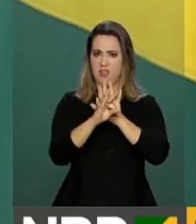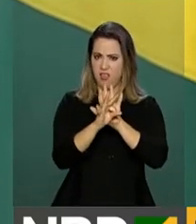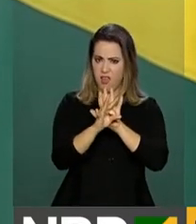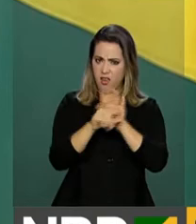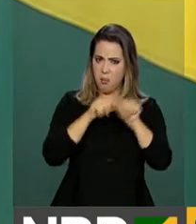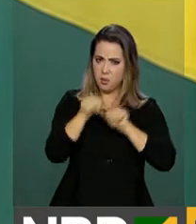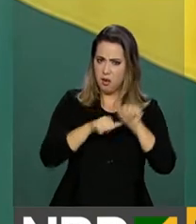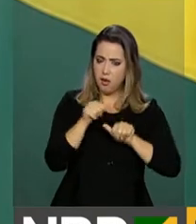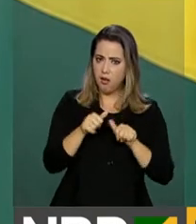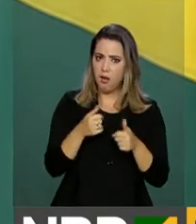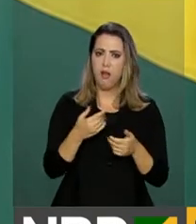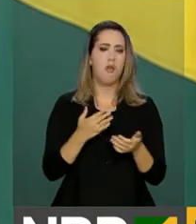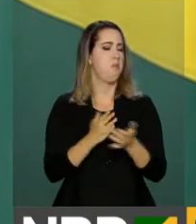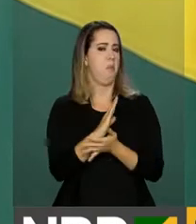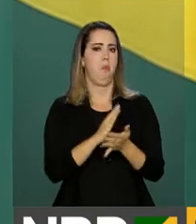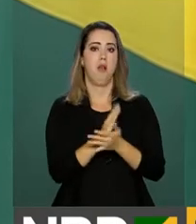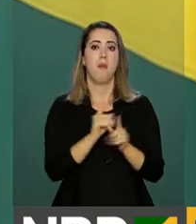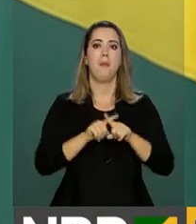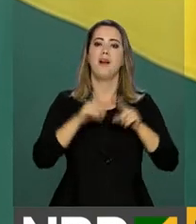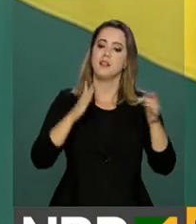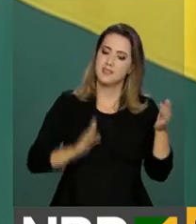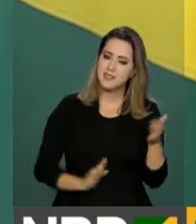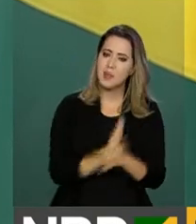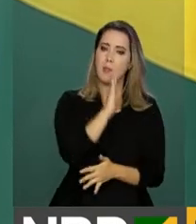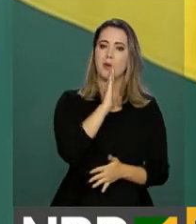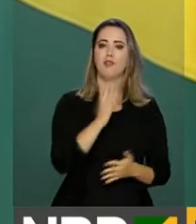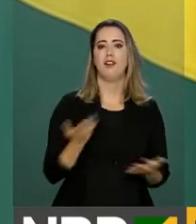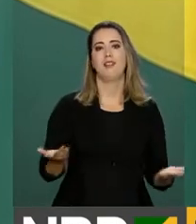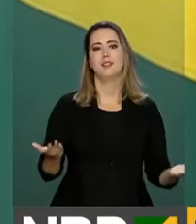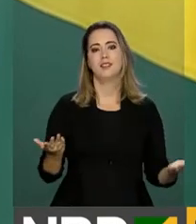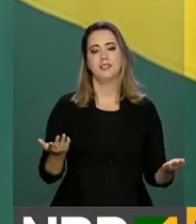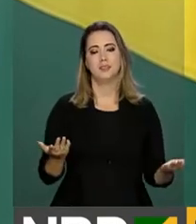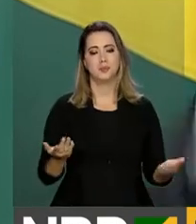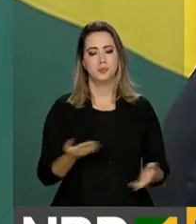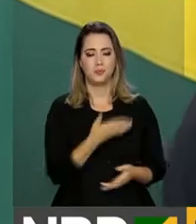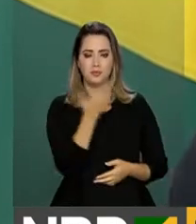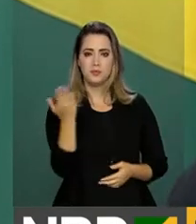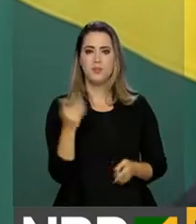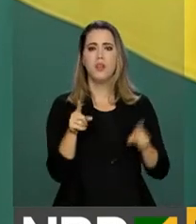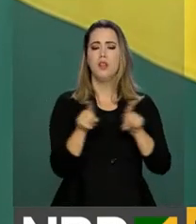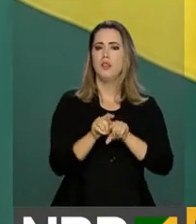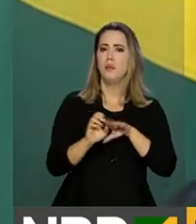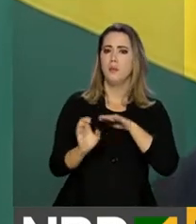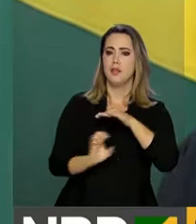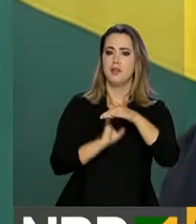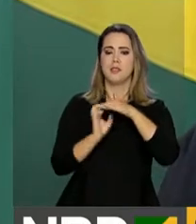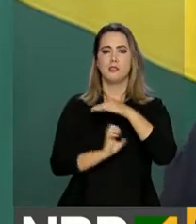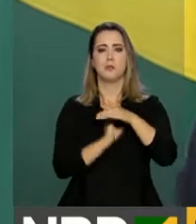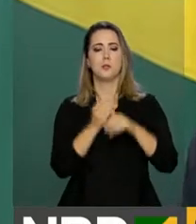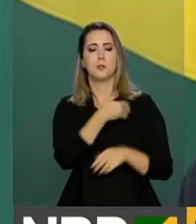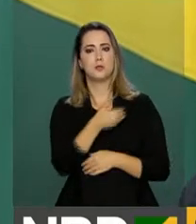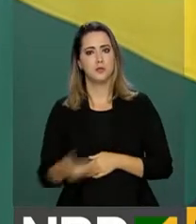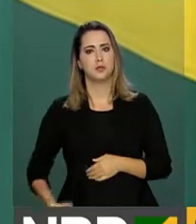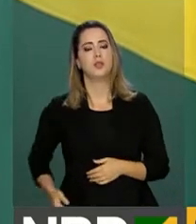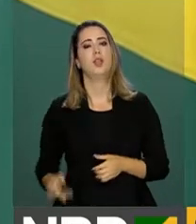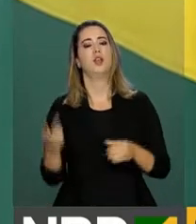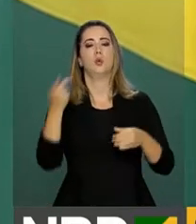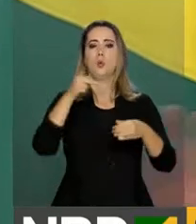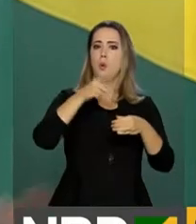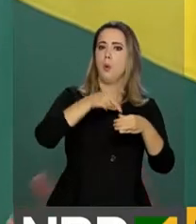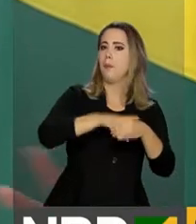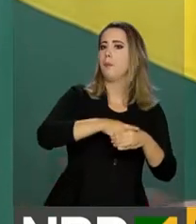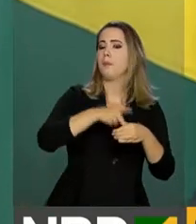se a aprovar a foi aprovado não é a questão das estatais a questão do pré sal